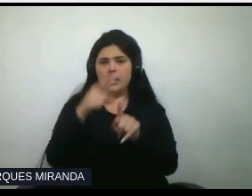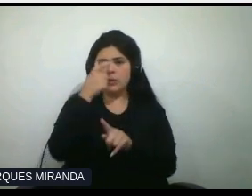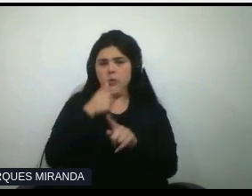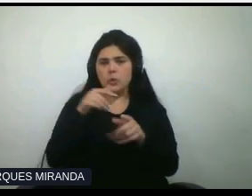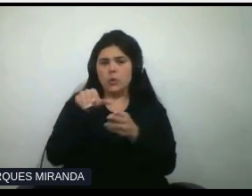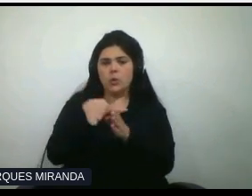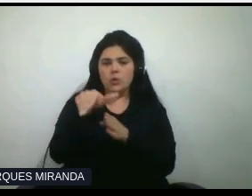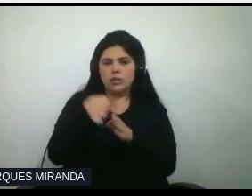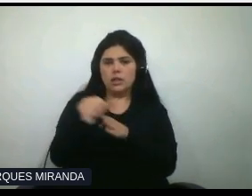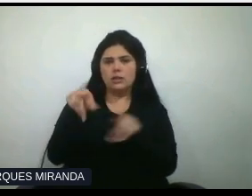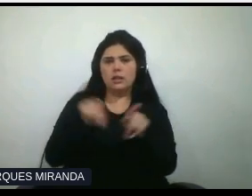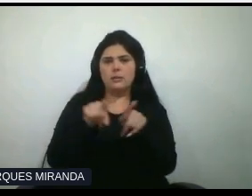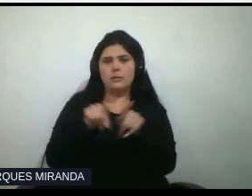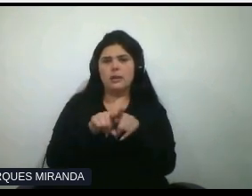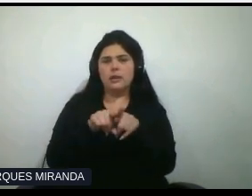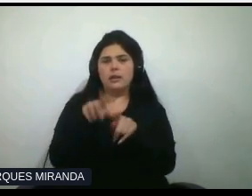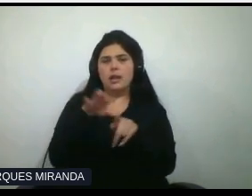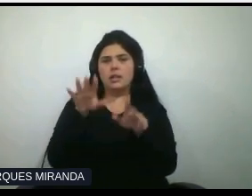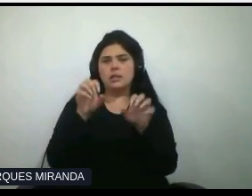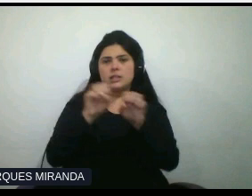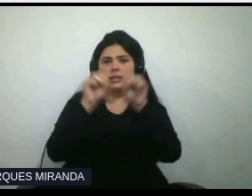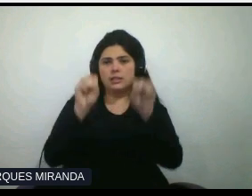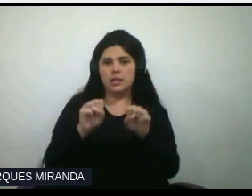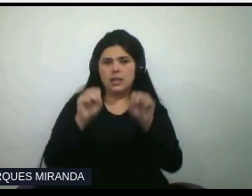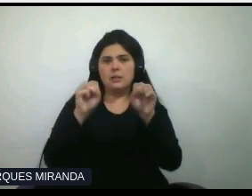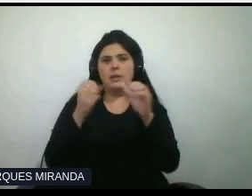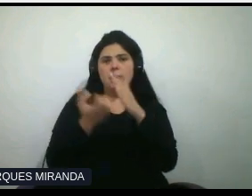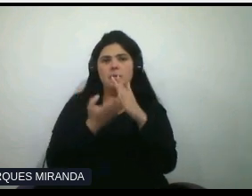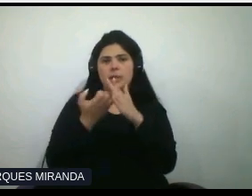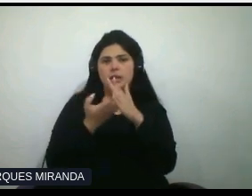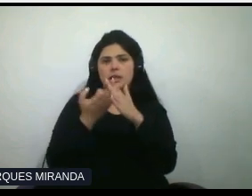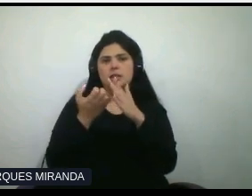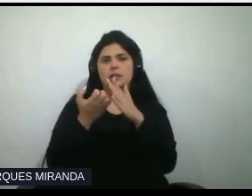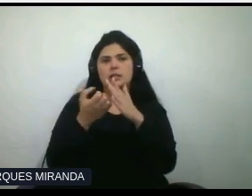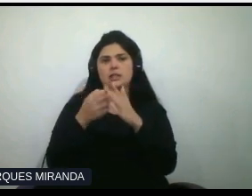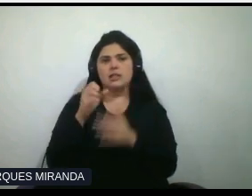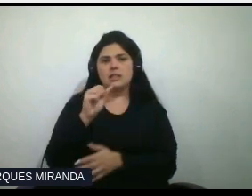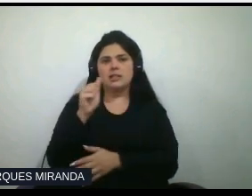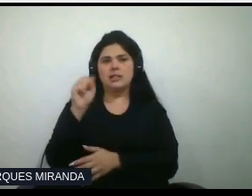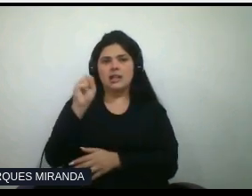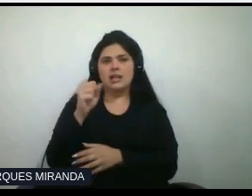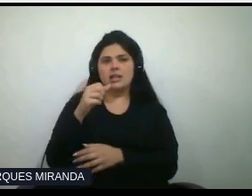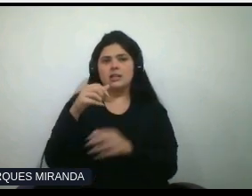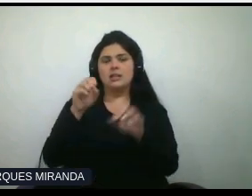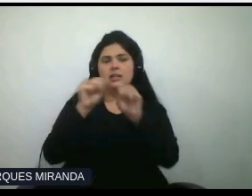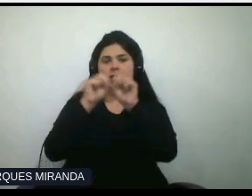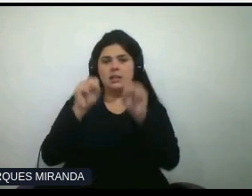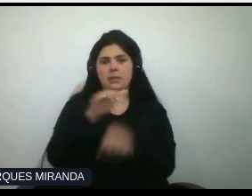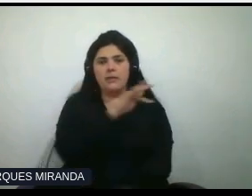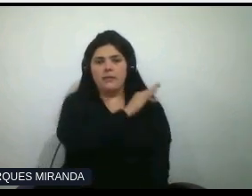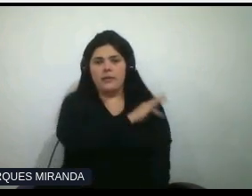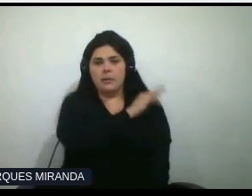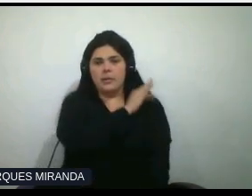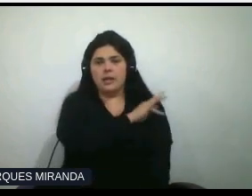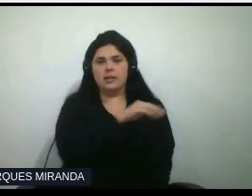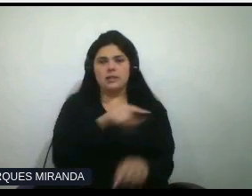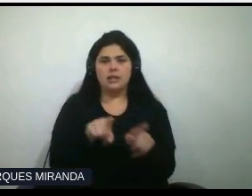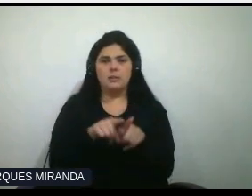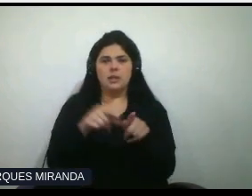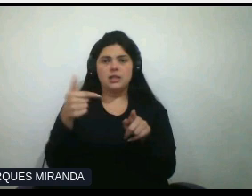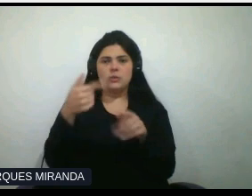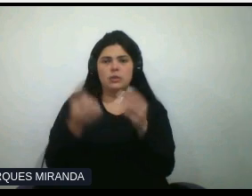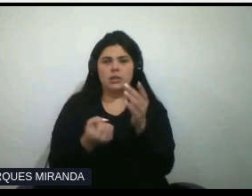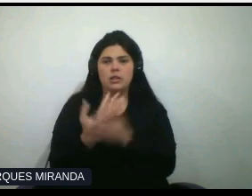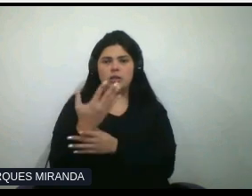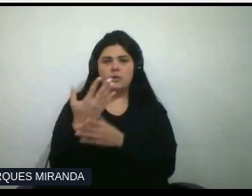conselheiro consultivo na Precisão Sistemas, uma empresa de SaaS, falando de sistemas para farmácias, e cofundador da